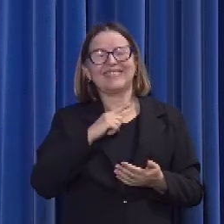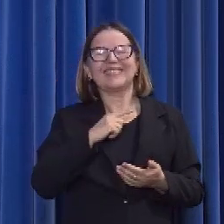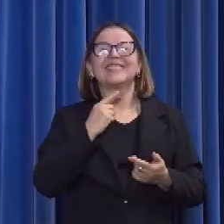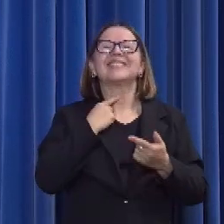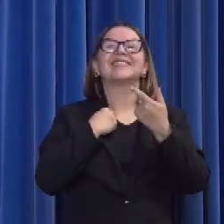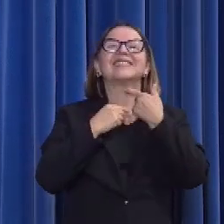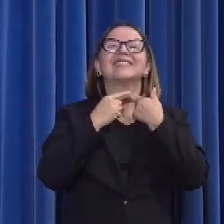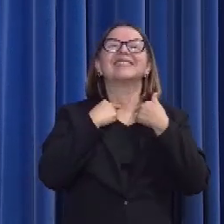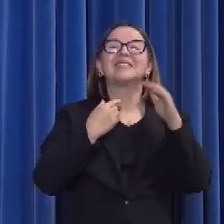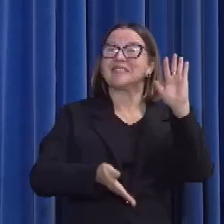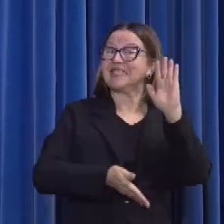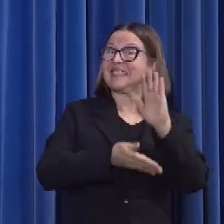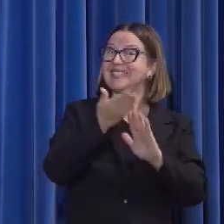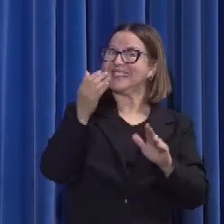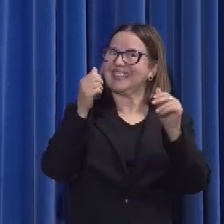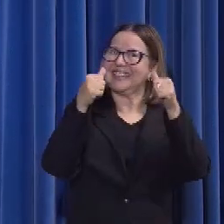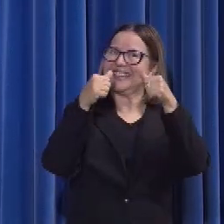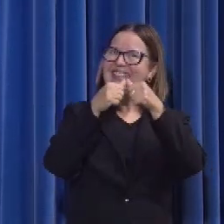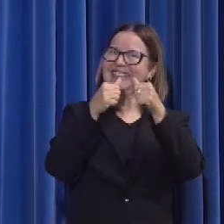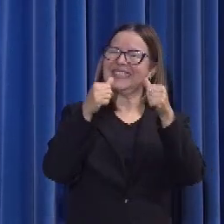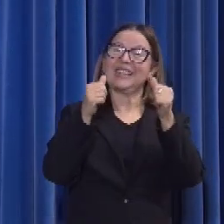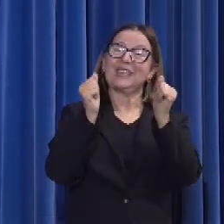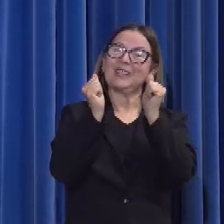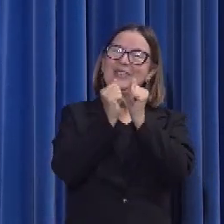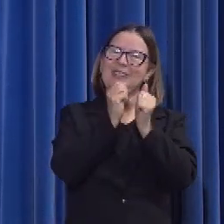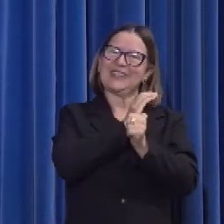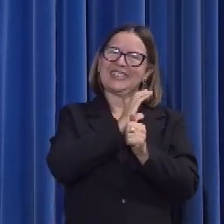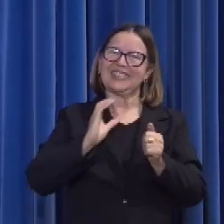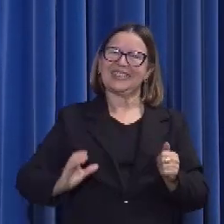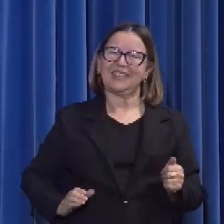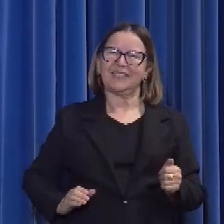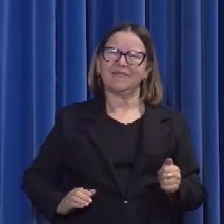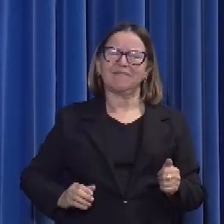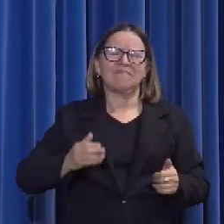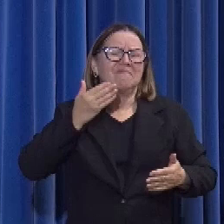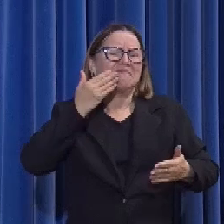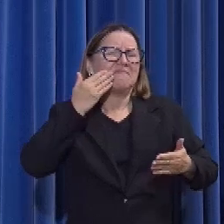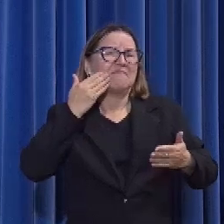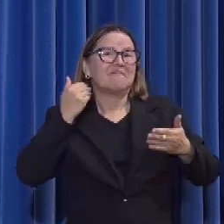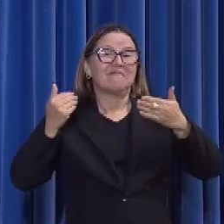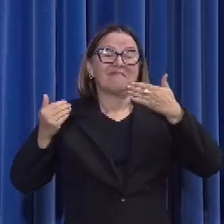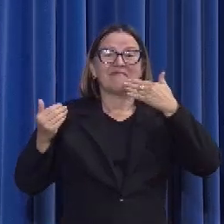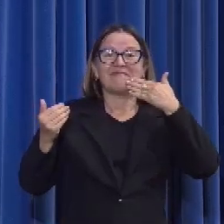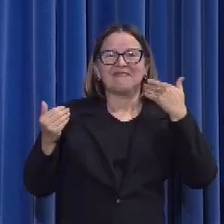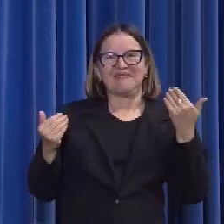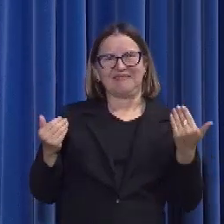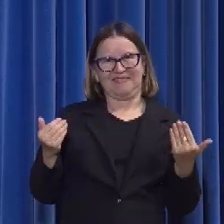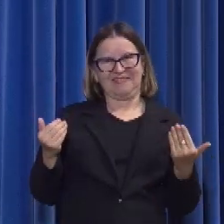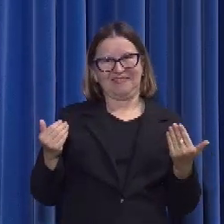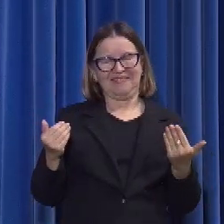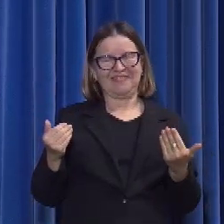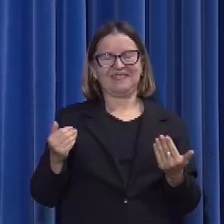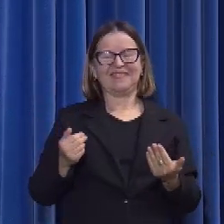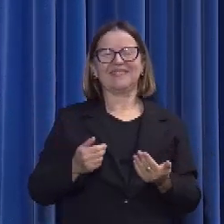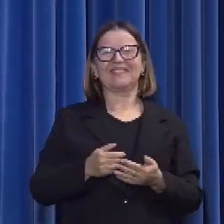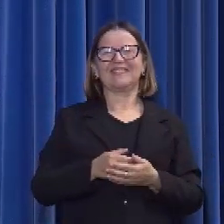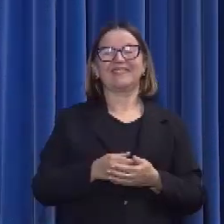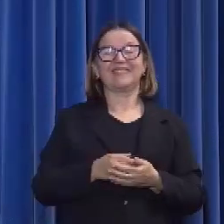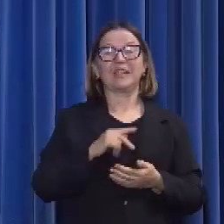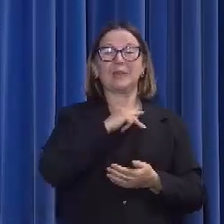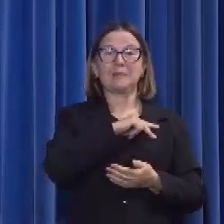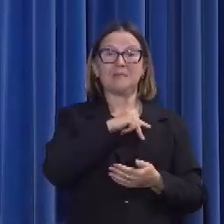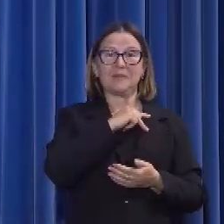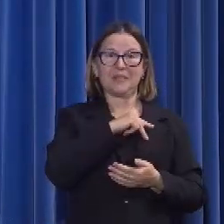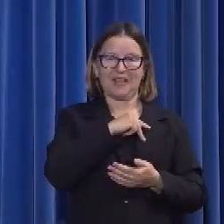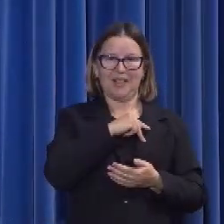de partir e estar com Cristo, o que é incomparavelmente melhor. Paulo